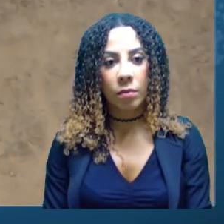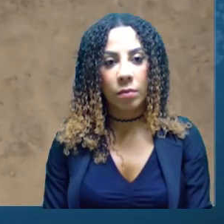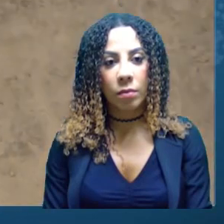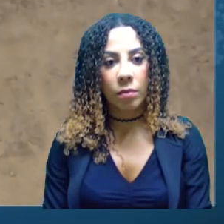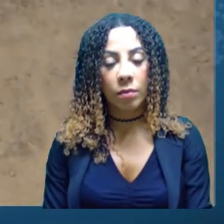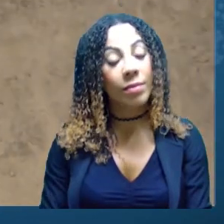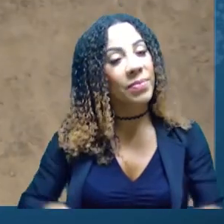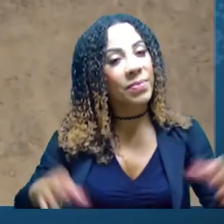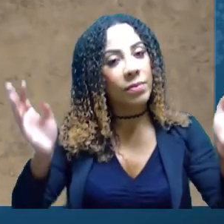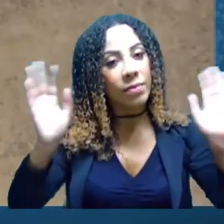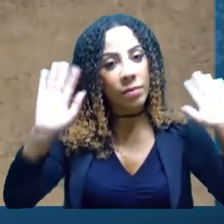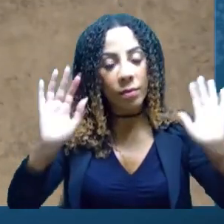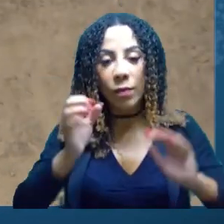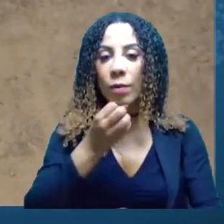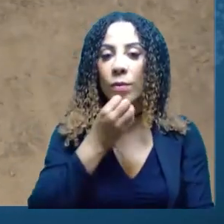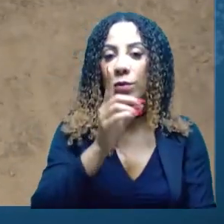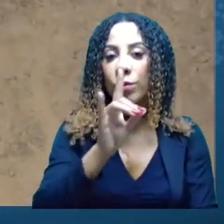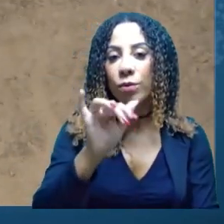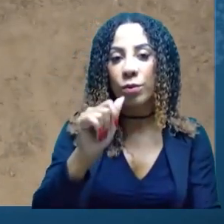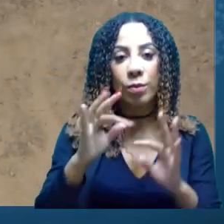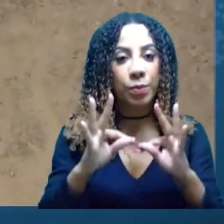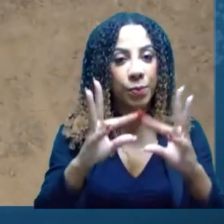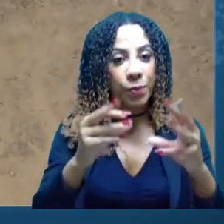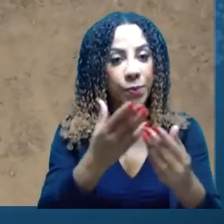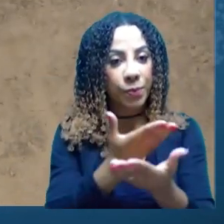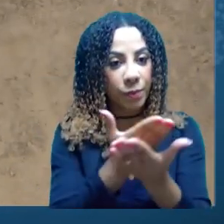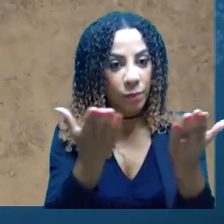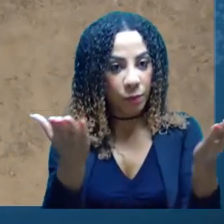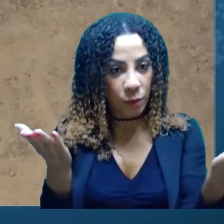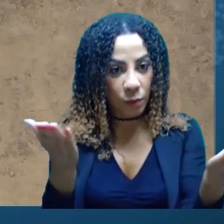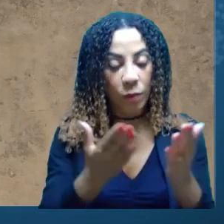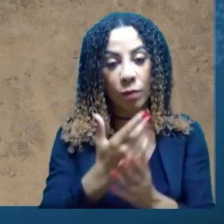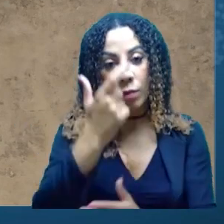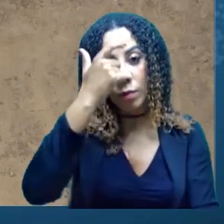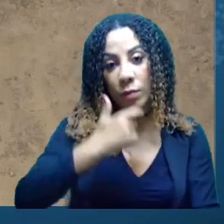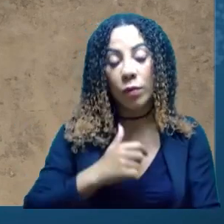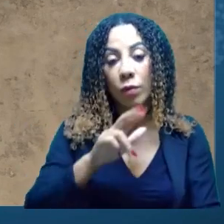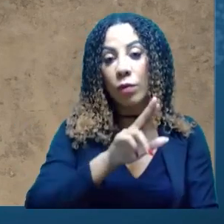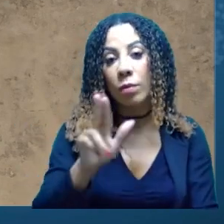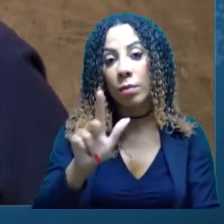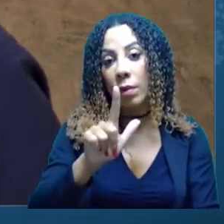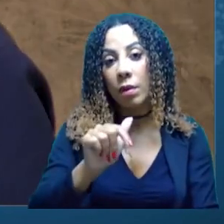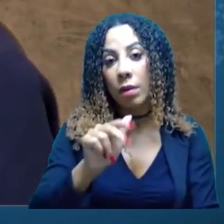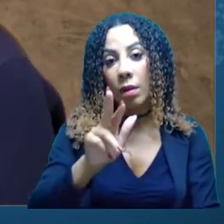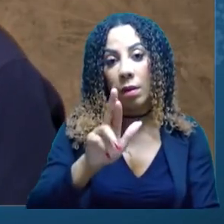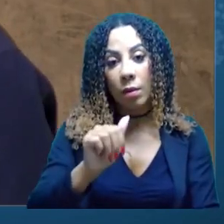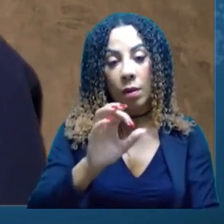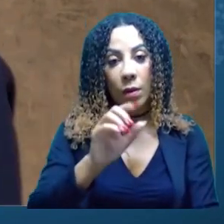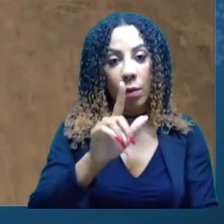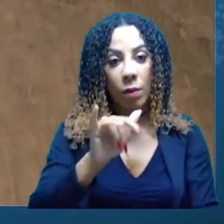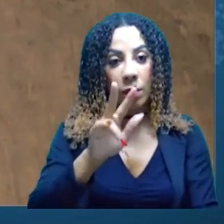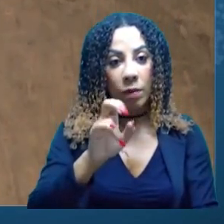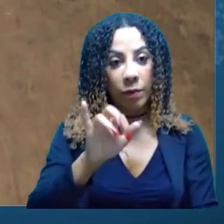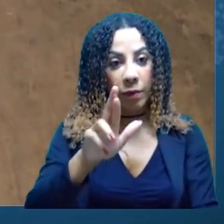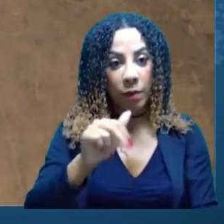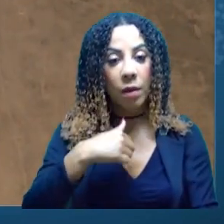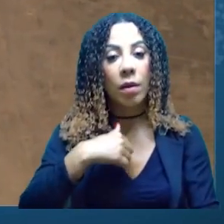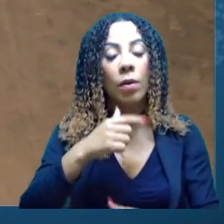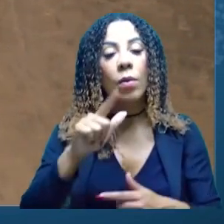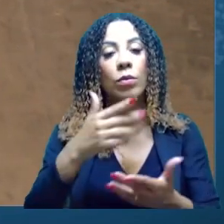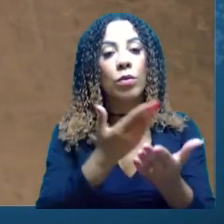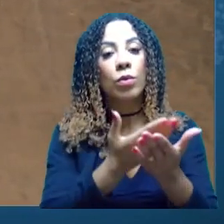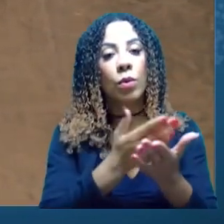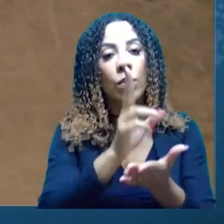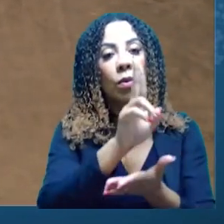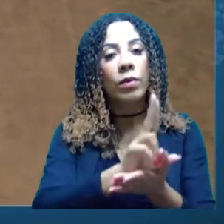Olá, bom dia a todos. Meu nome é Laura Oliveira, sou da Universidade Federal de Uberlândia e hoje